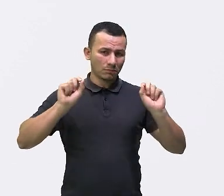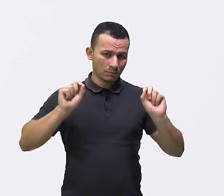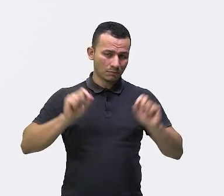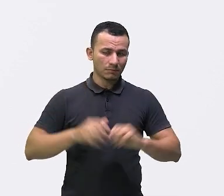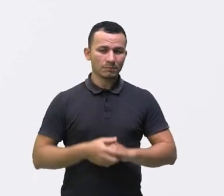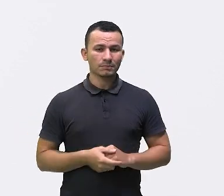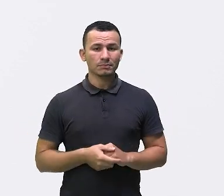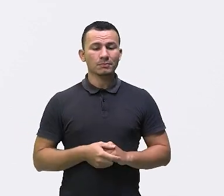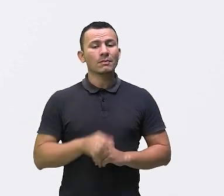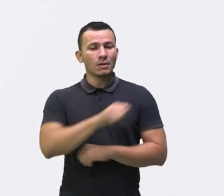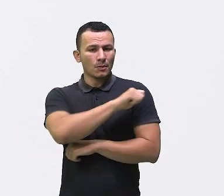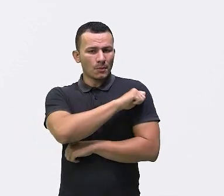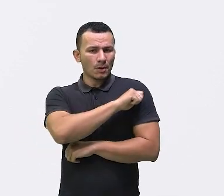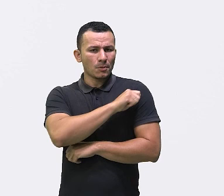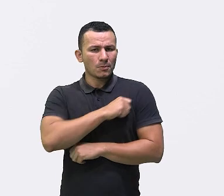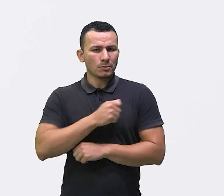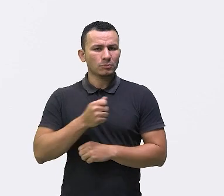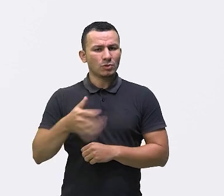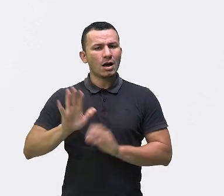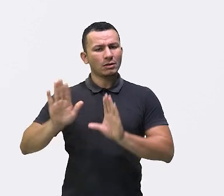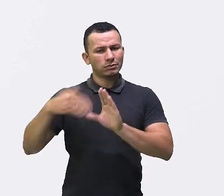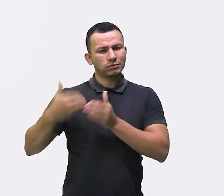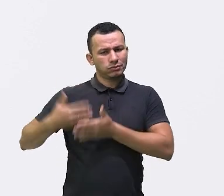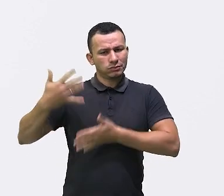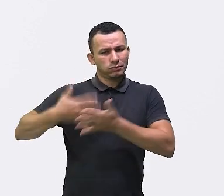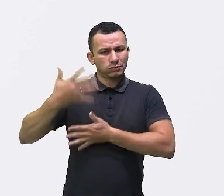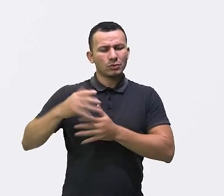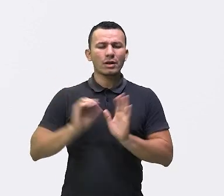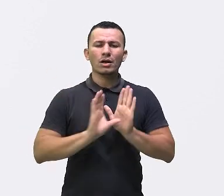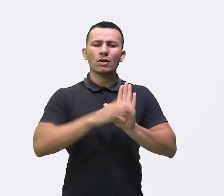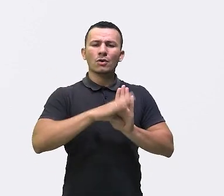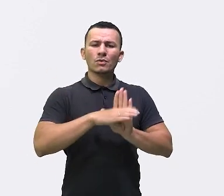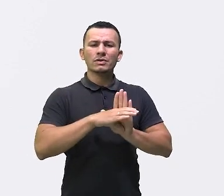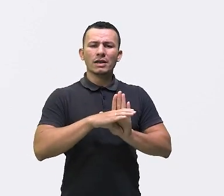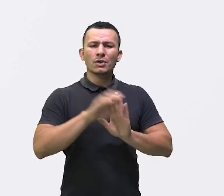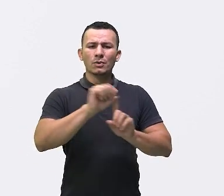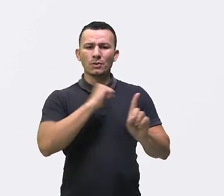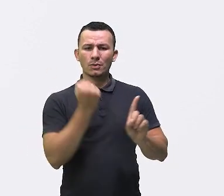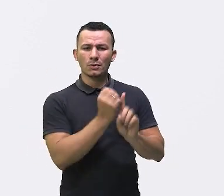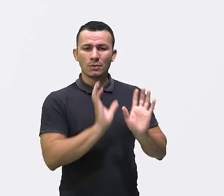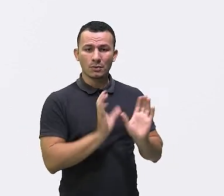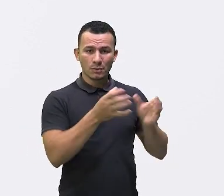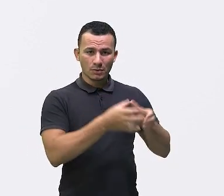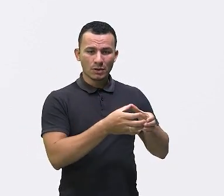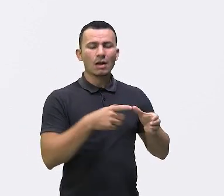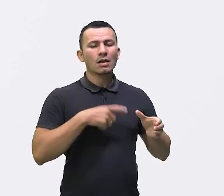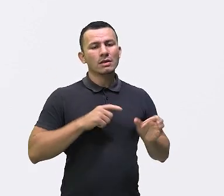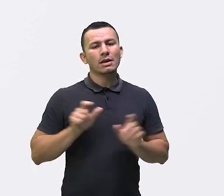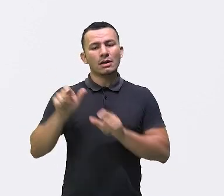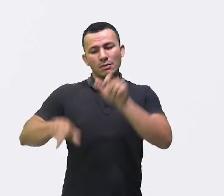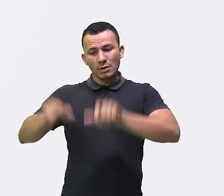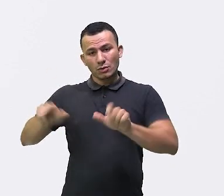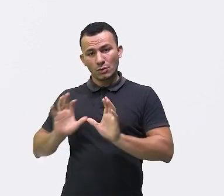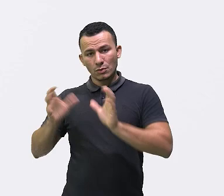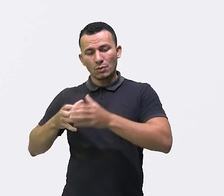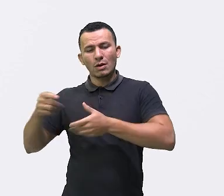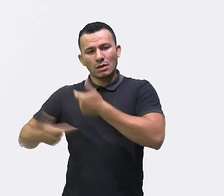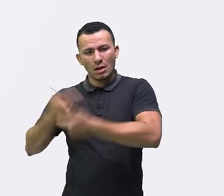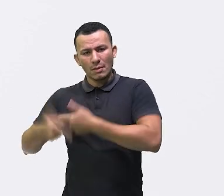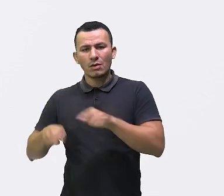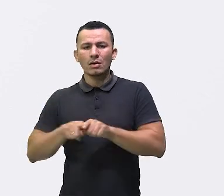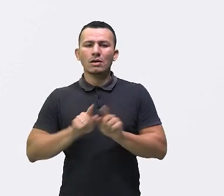eles apresentaram o conceito de classe social. Né? Classe social é entre trabalhadores e os donos